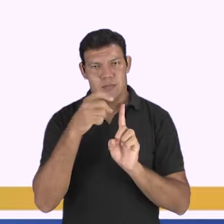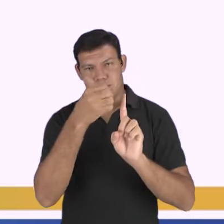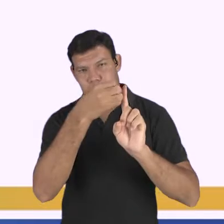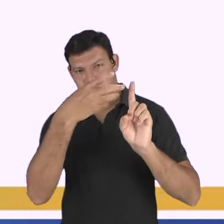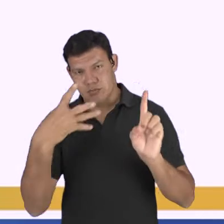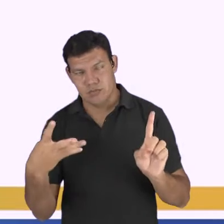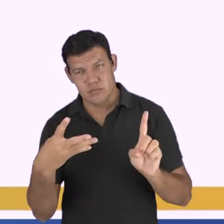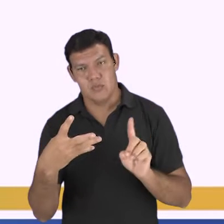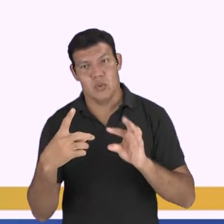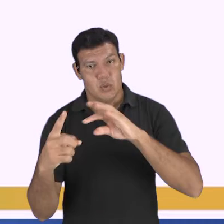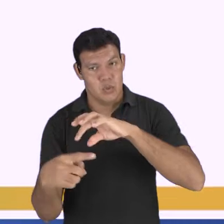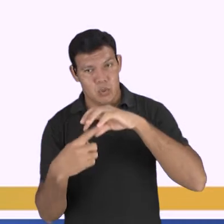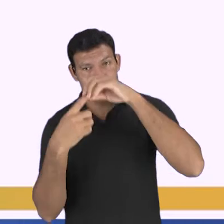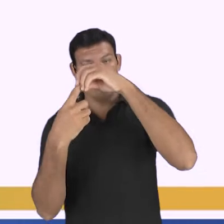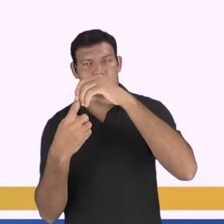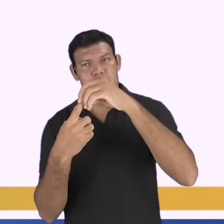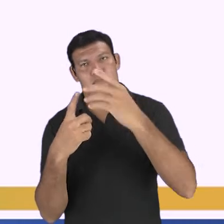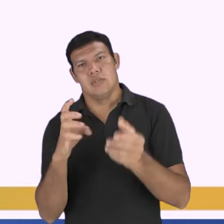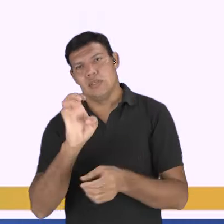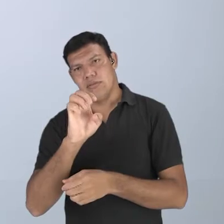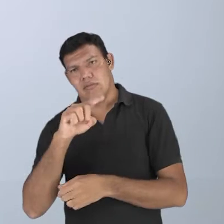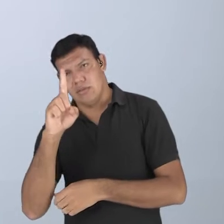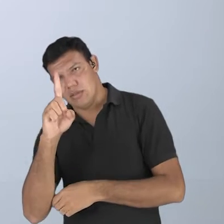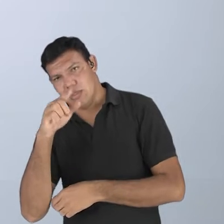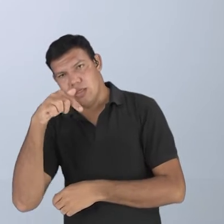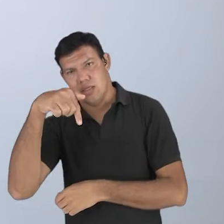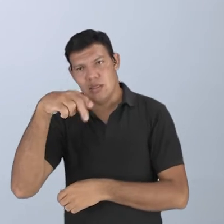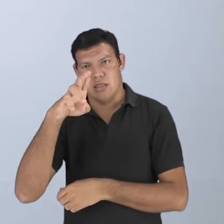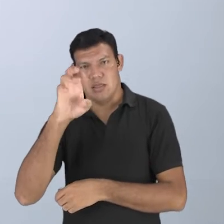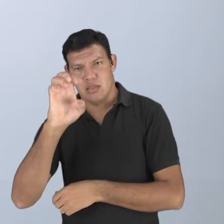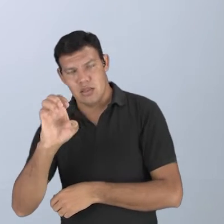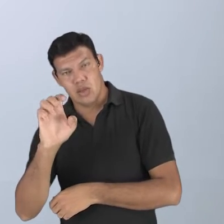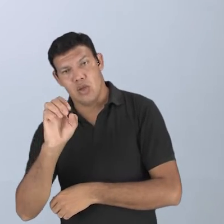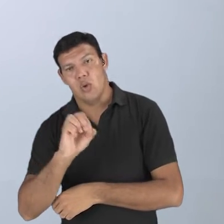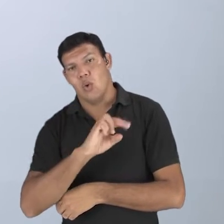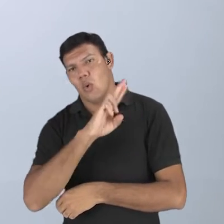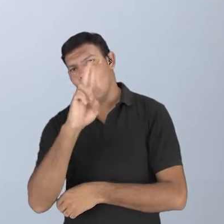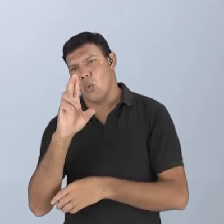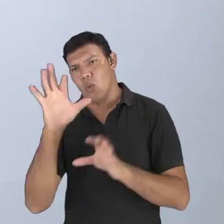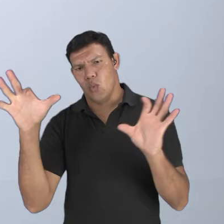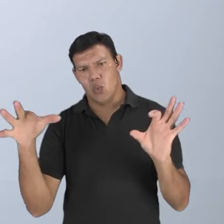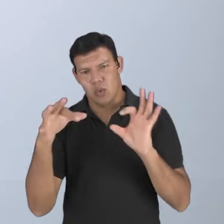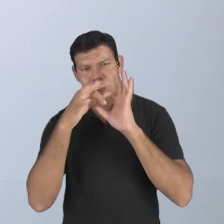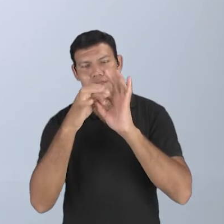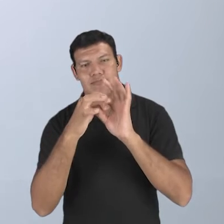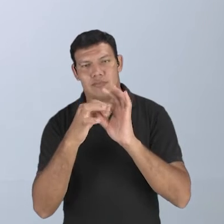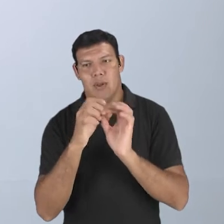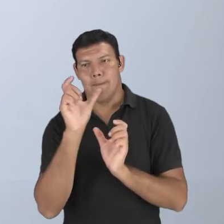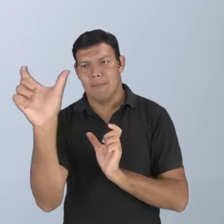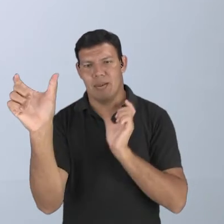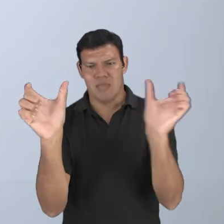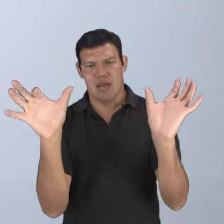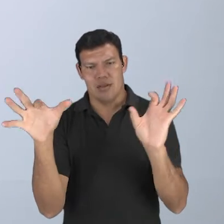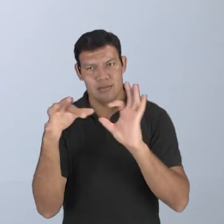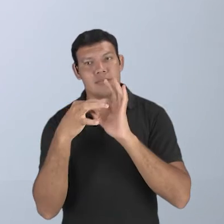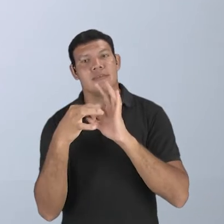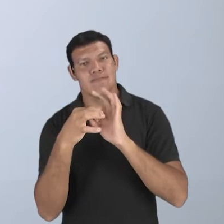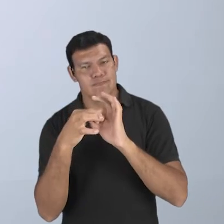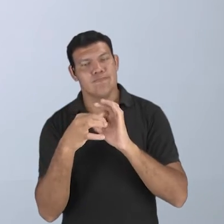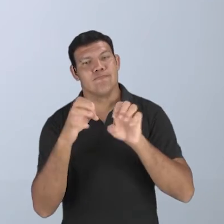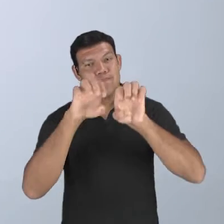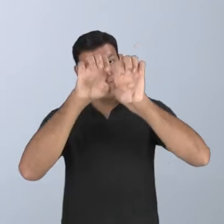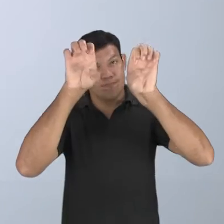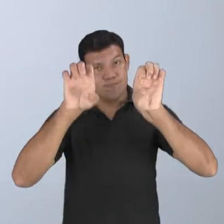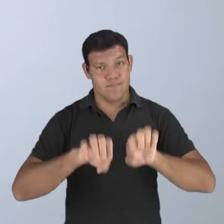como por exemplo o né, o que, como ele pode ser locuções, juntando dois dentro da mesma